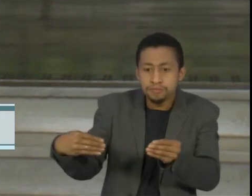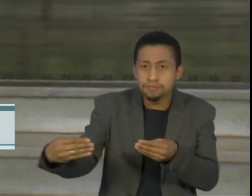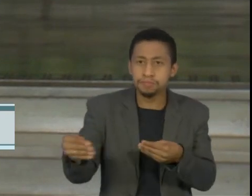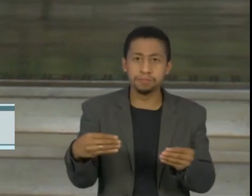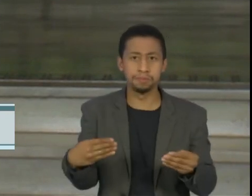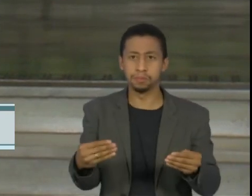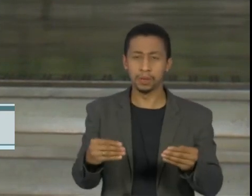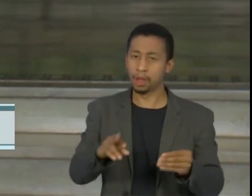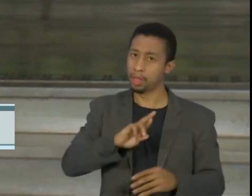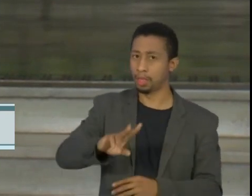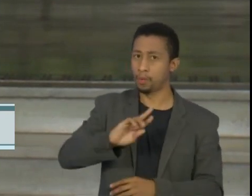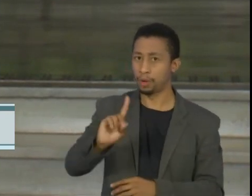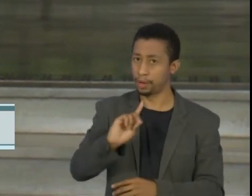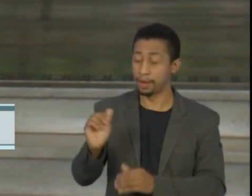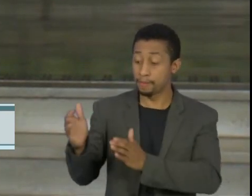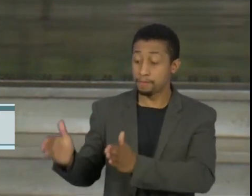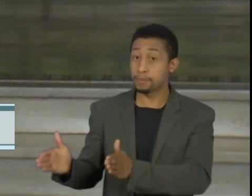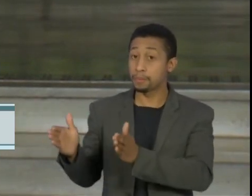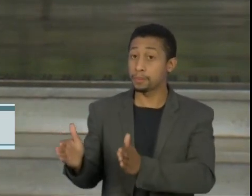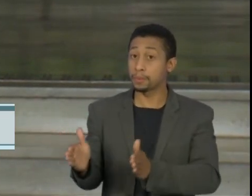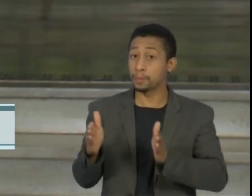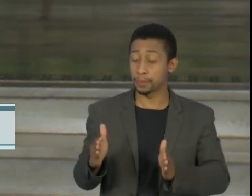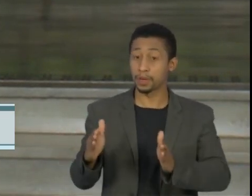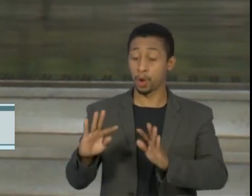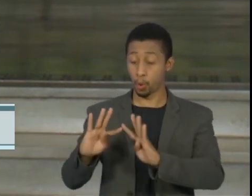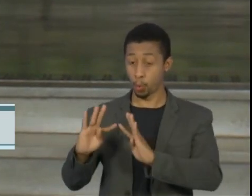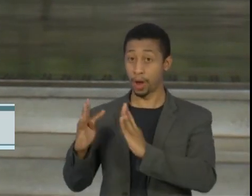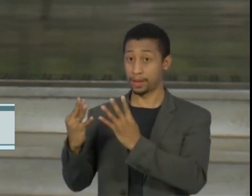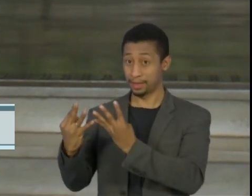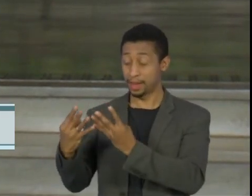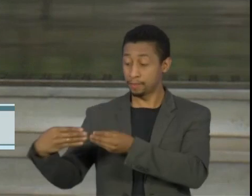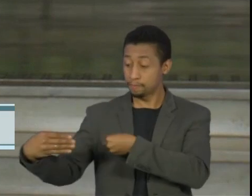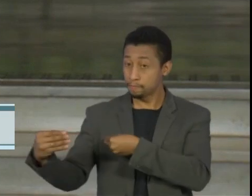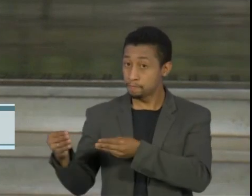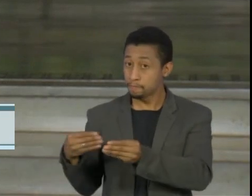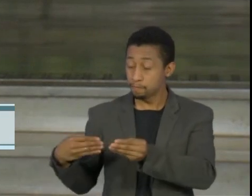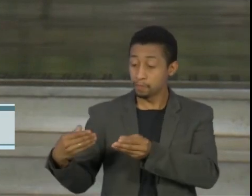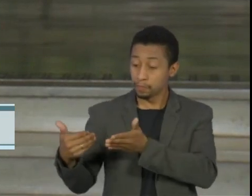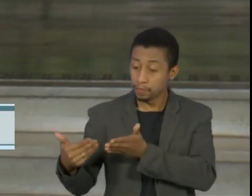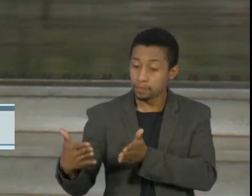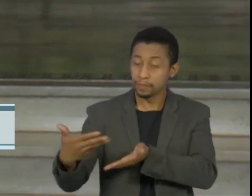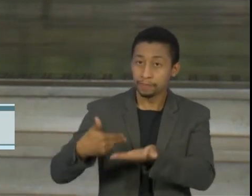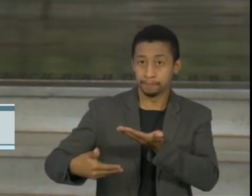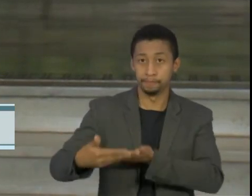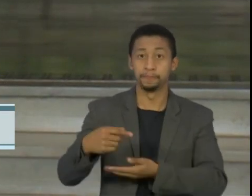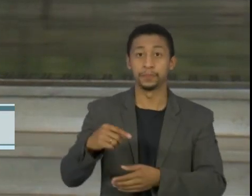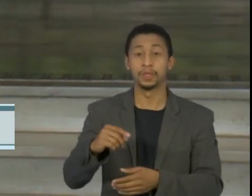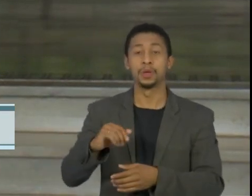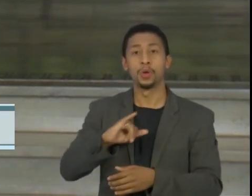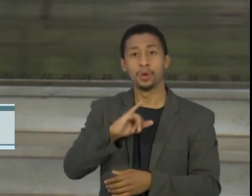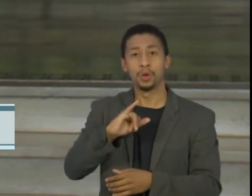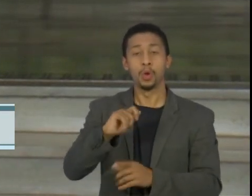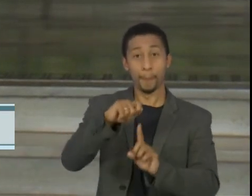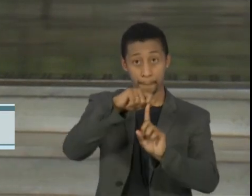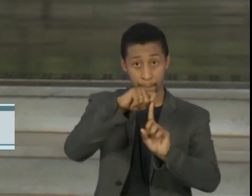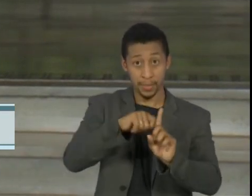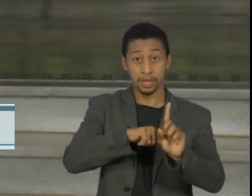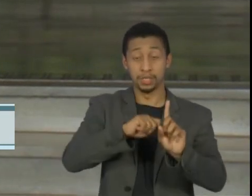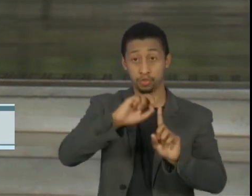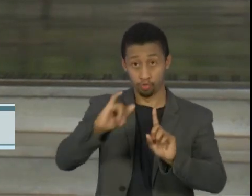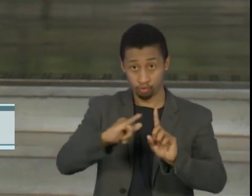quarentena heterogênea. É isso que nós estamos fazendo no Plano São Paulo. Fechamos o mês de junho na margem inferior da